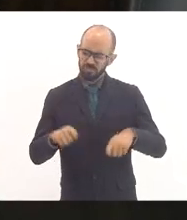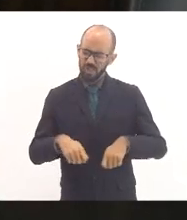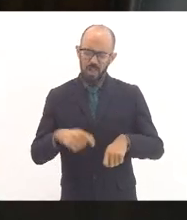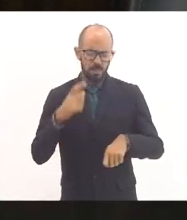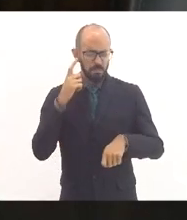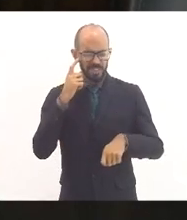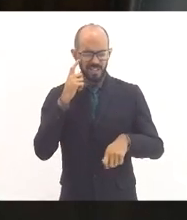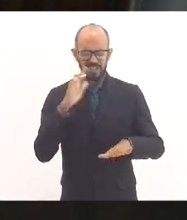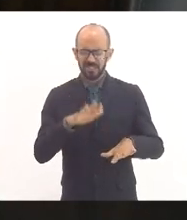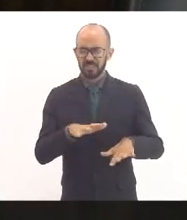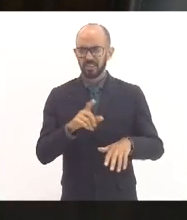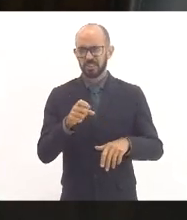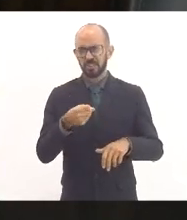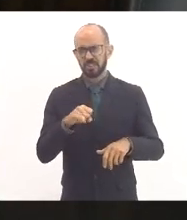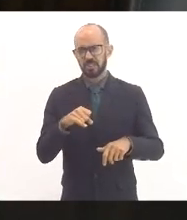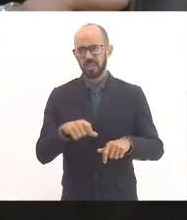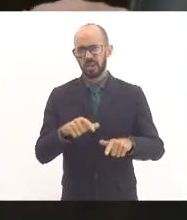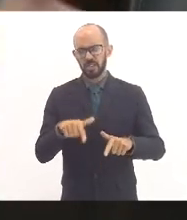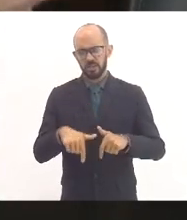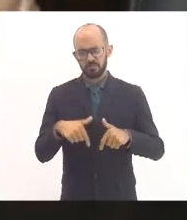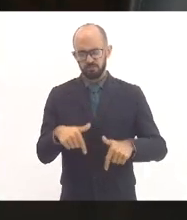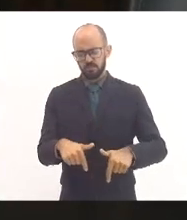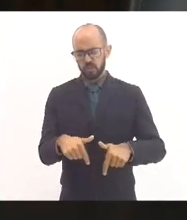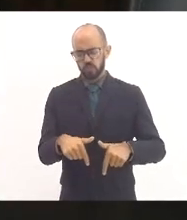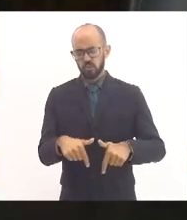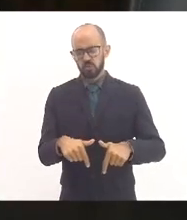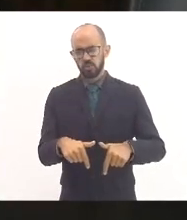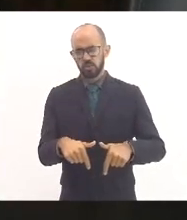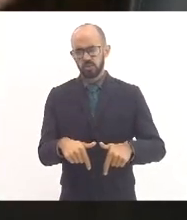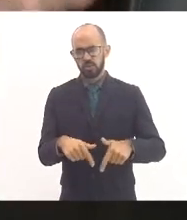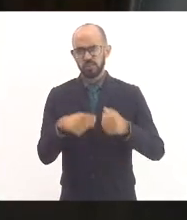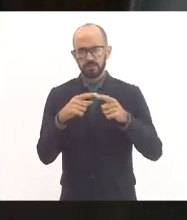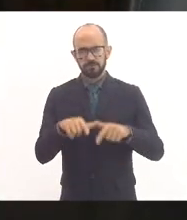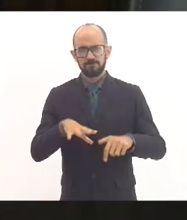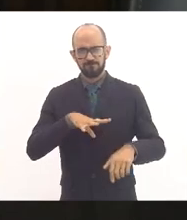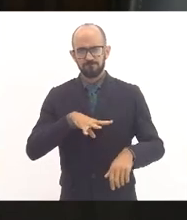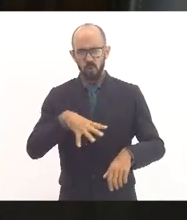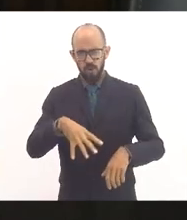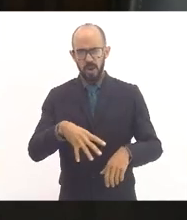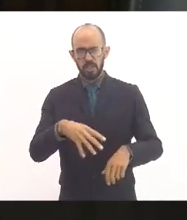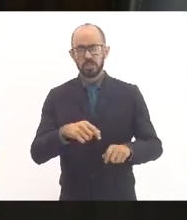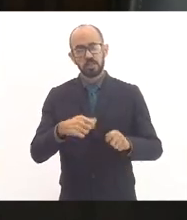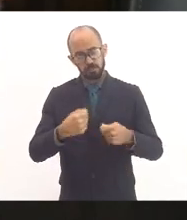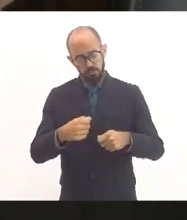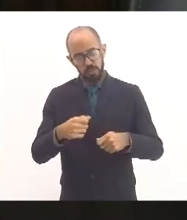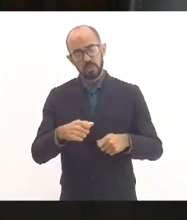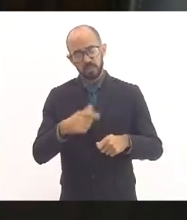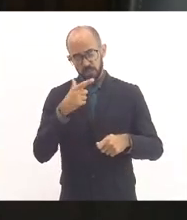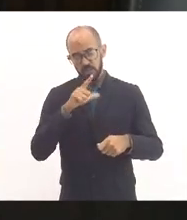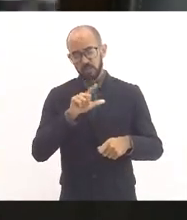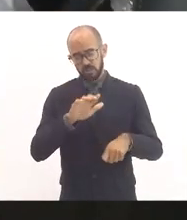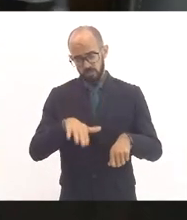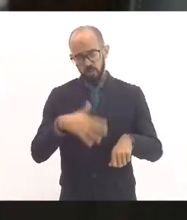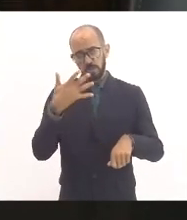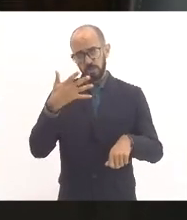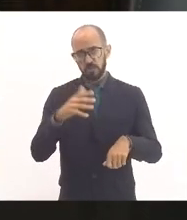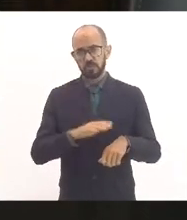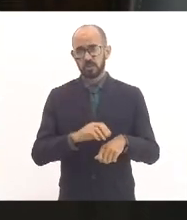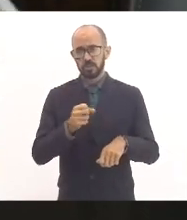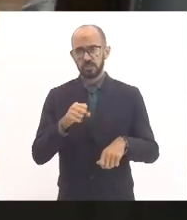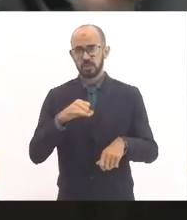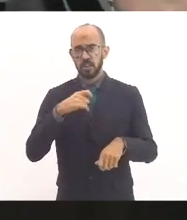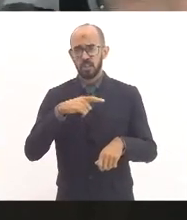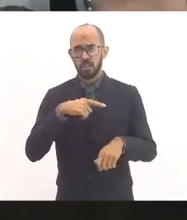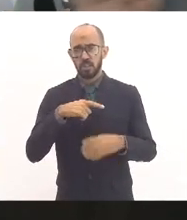se o colega teve uma atitude de bravura ele vai devemos que existe o interstício aí de quatro